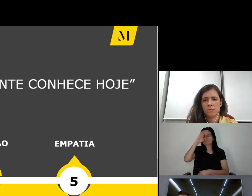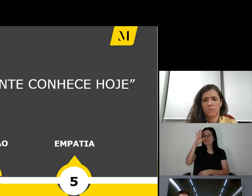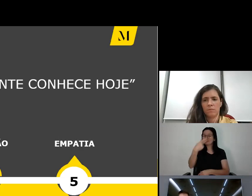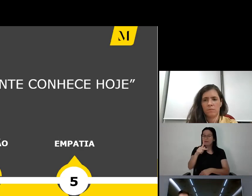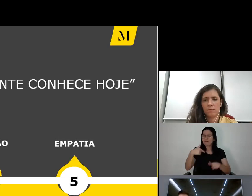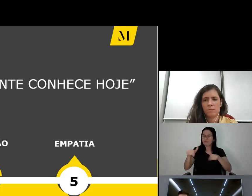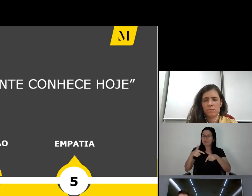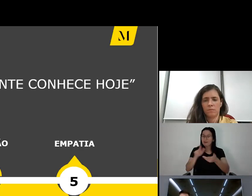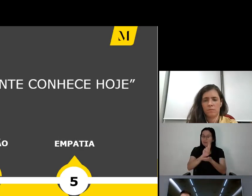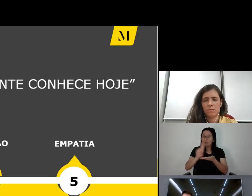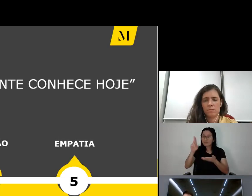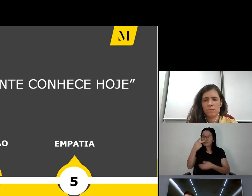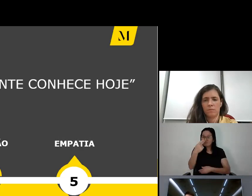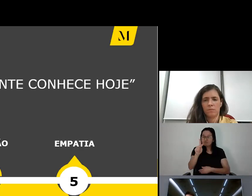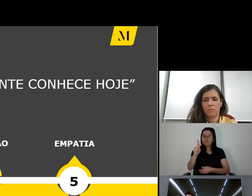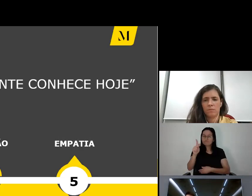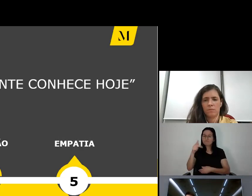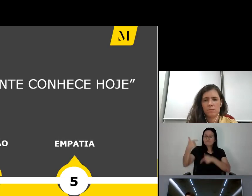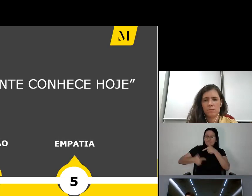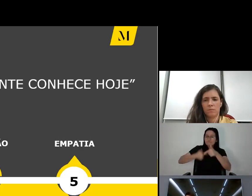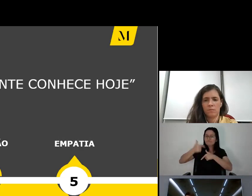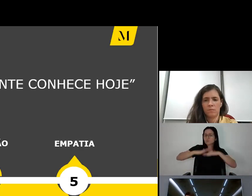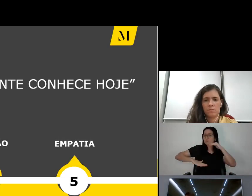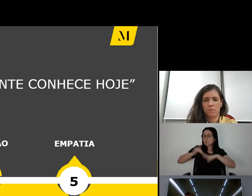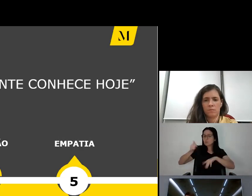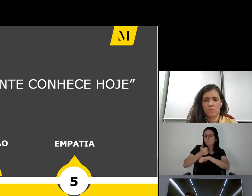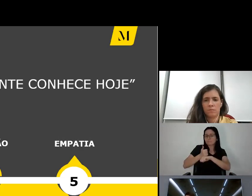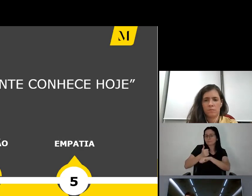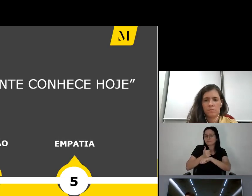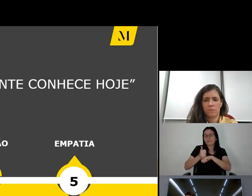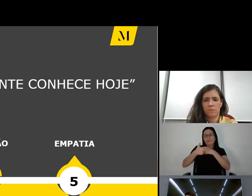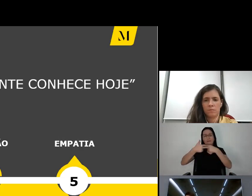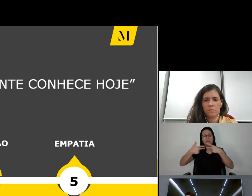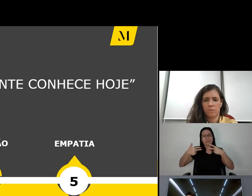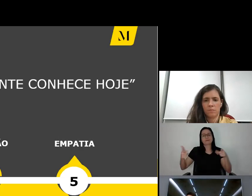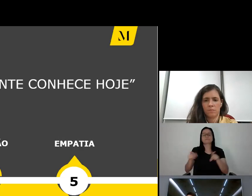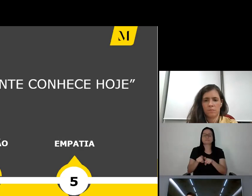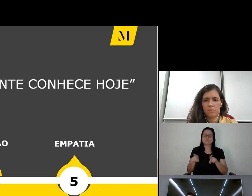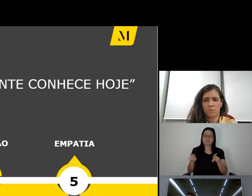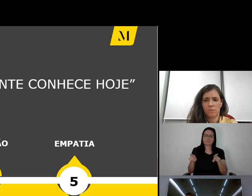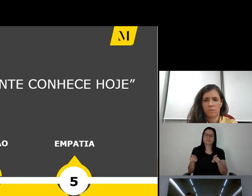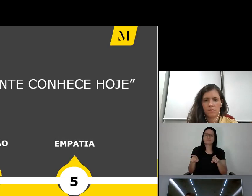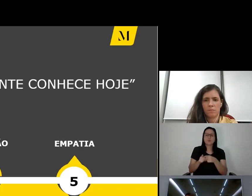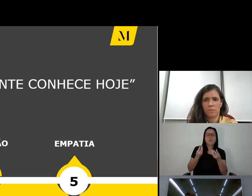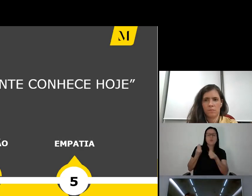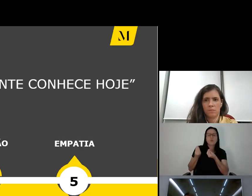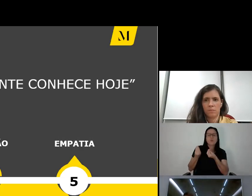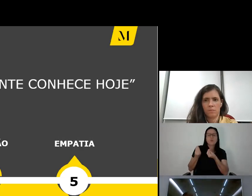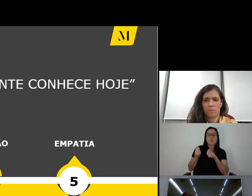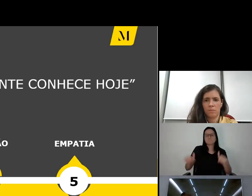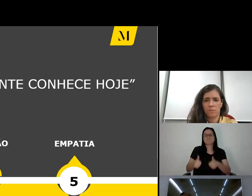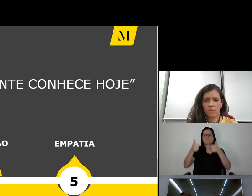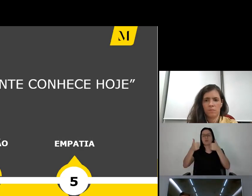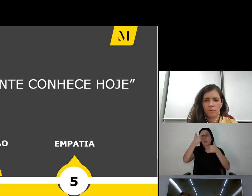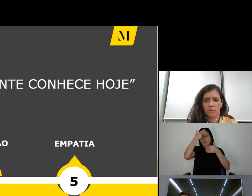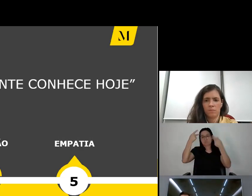novo, é tudo sobre vocês, tudo como os profissionais buscam se desenvolver, como as pessoas buscam se tornar pessoas melhores, e não